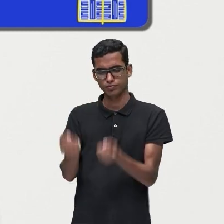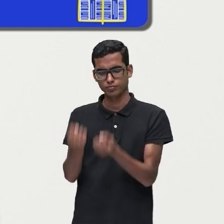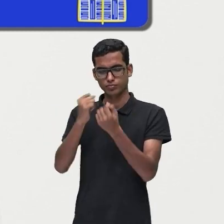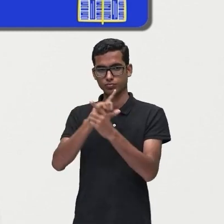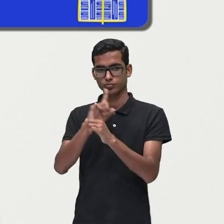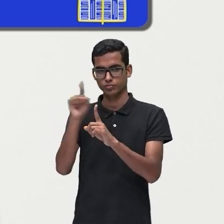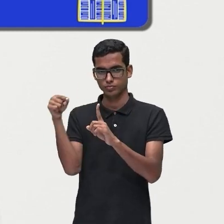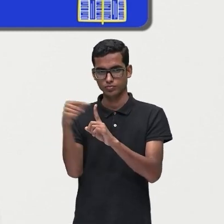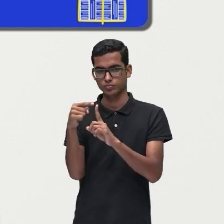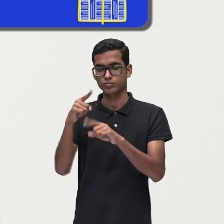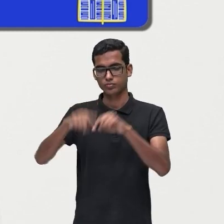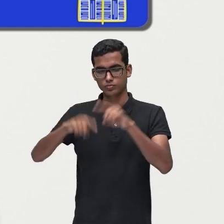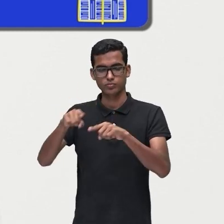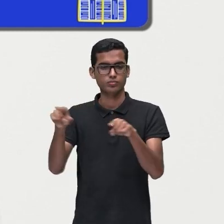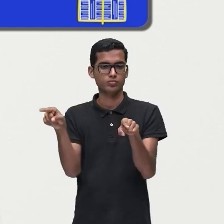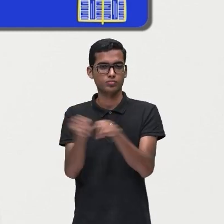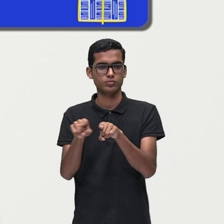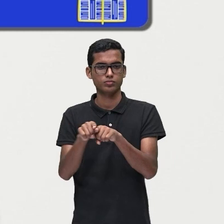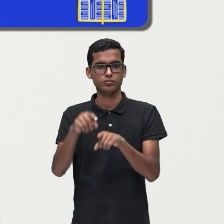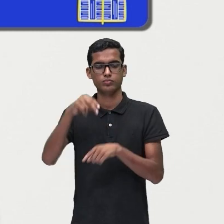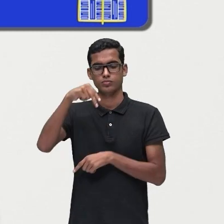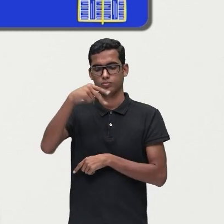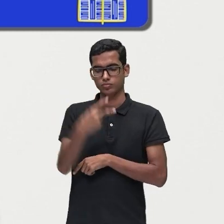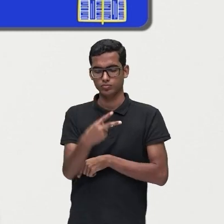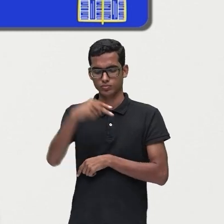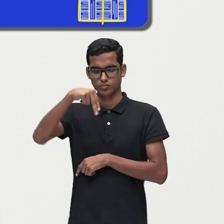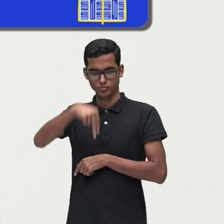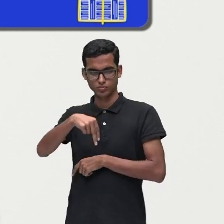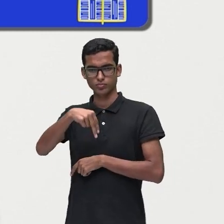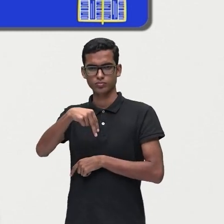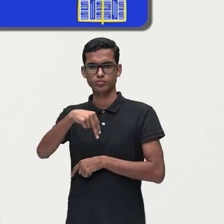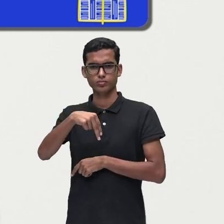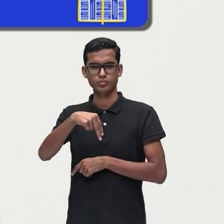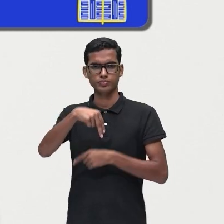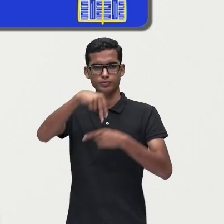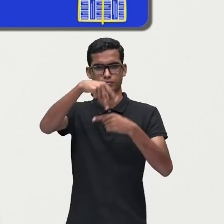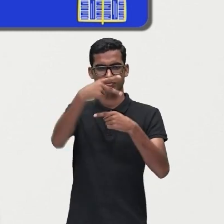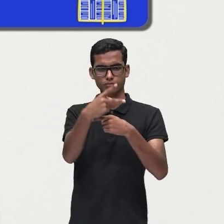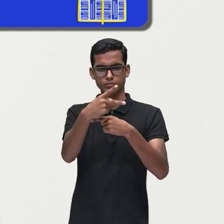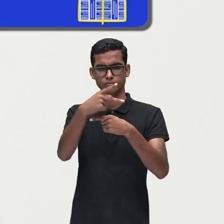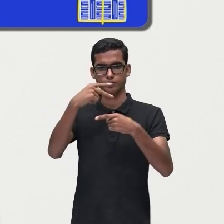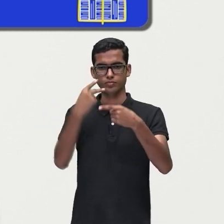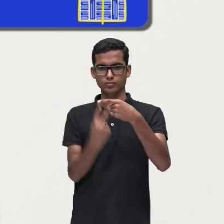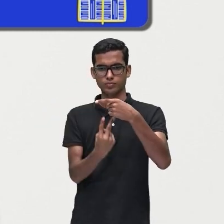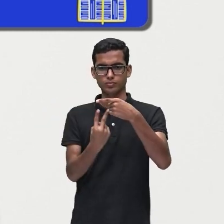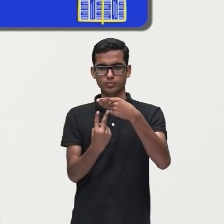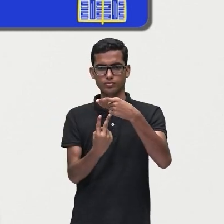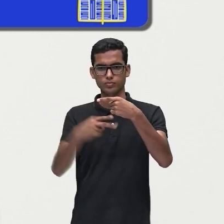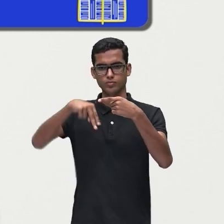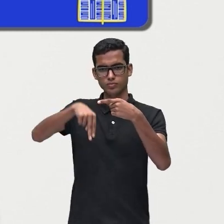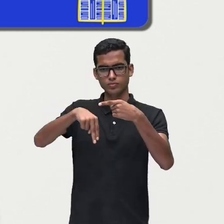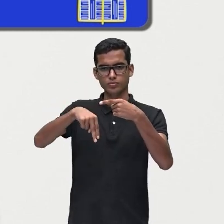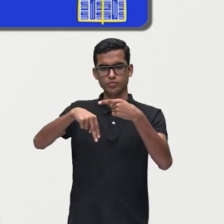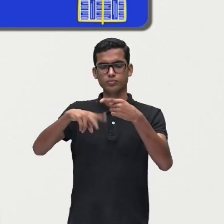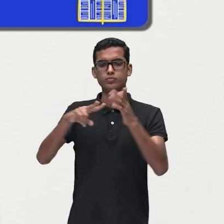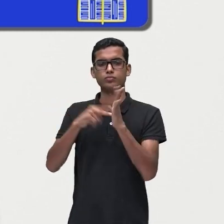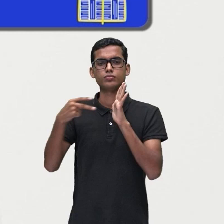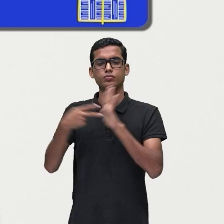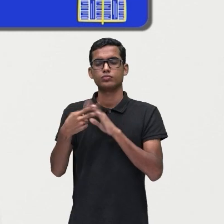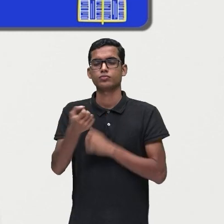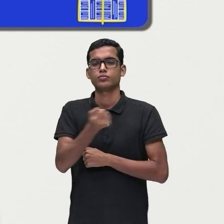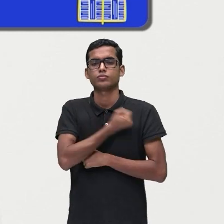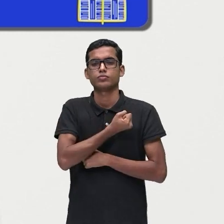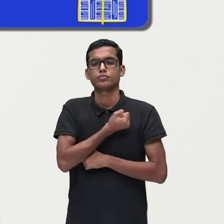objeto. E N, e 2N, onde N significa o número de